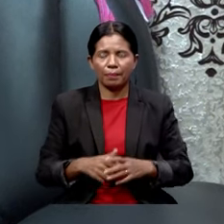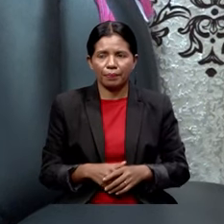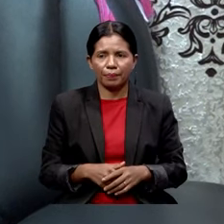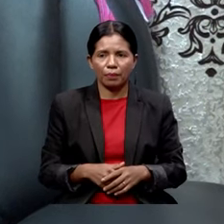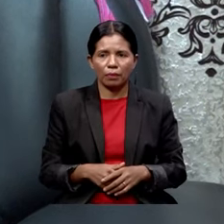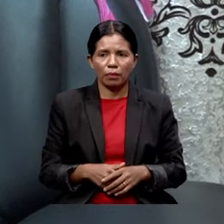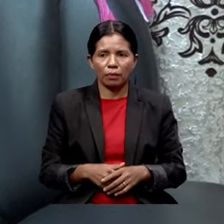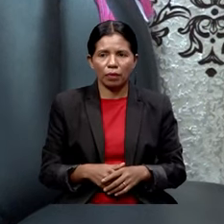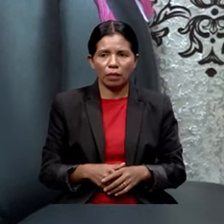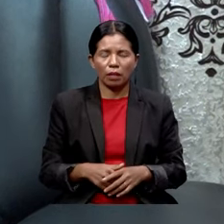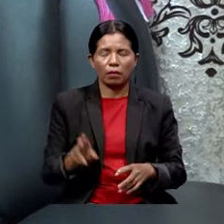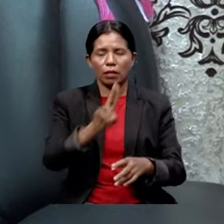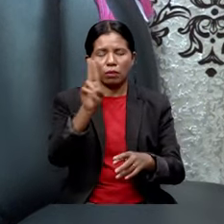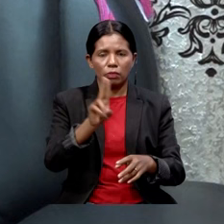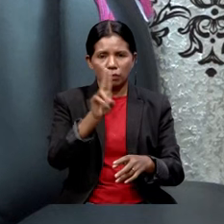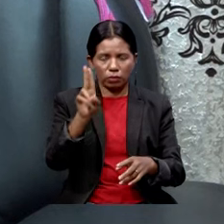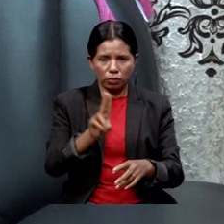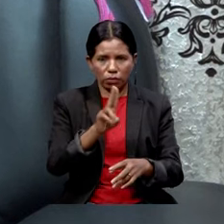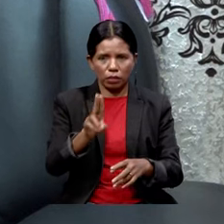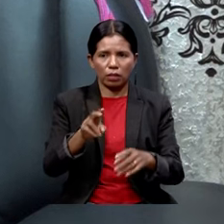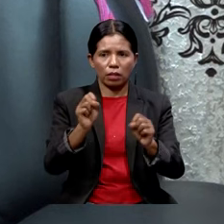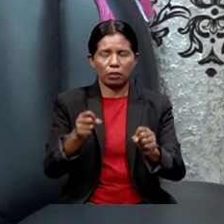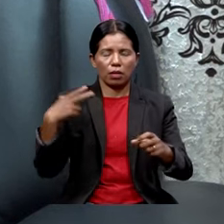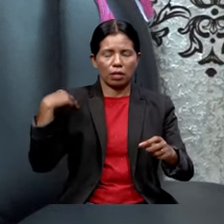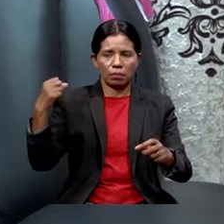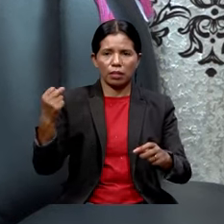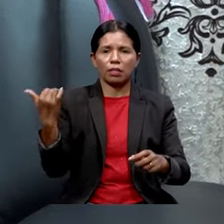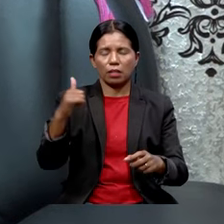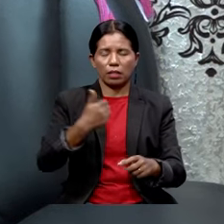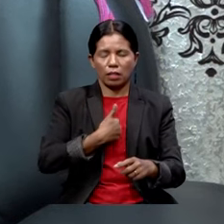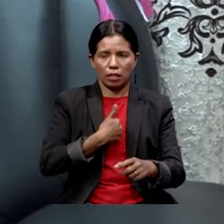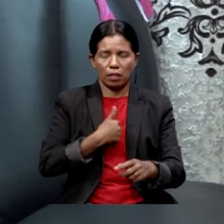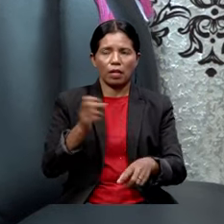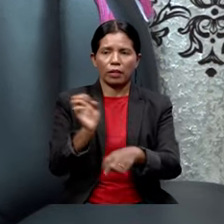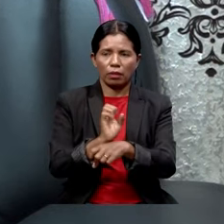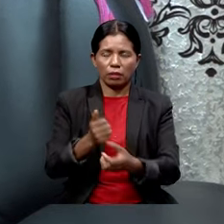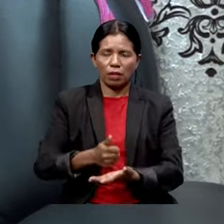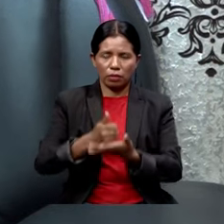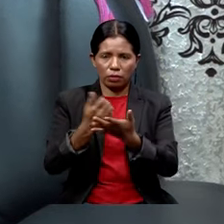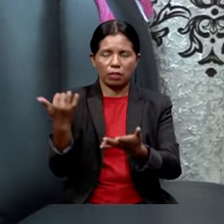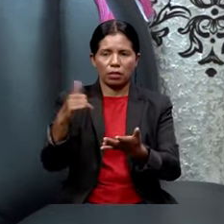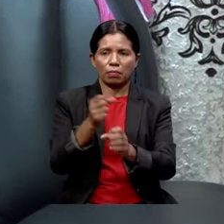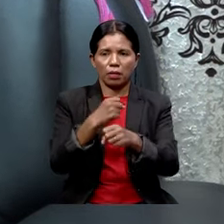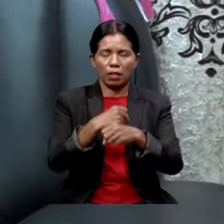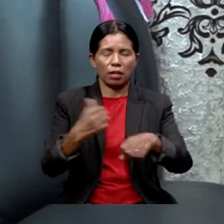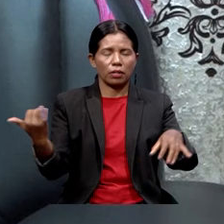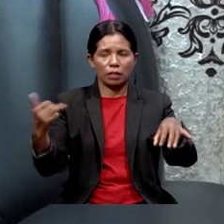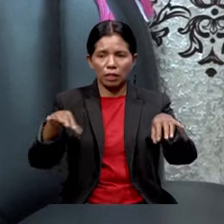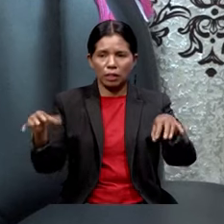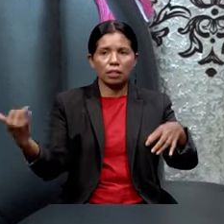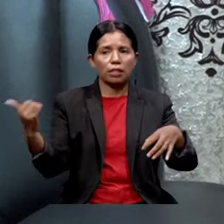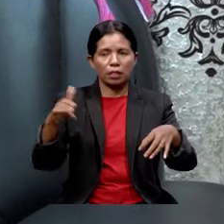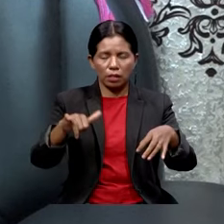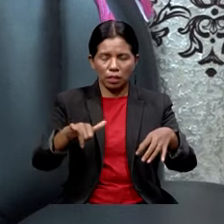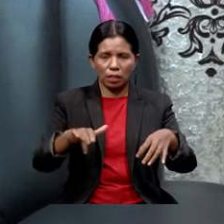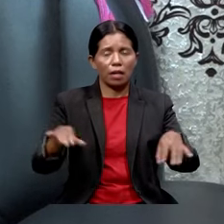ato bele usa para hori bele hakbit sira ne an. Hakbit ekonomi atau ajuda sira perahu di bela halau sini aktividad ini nabe mak